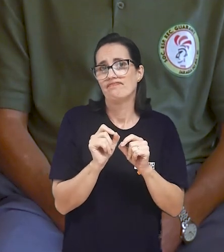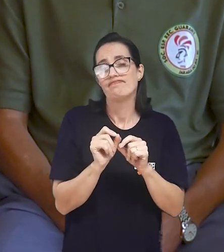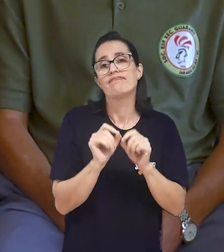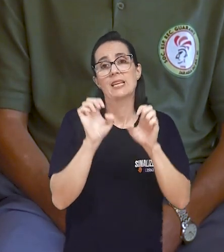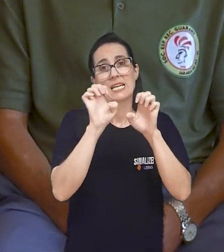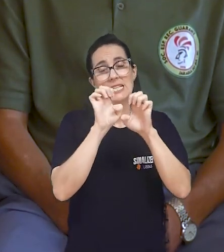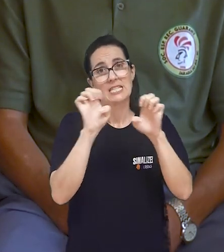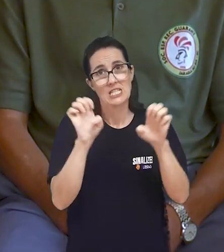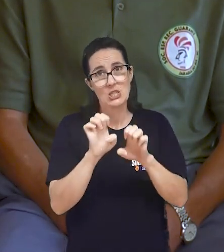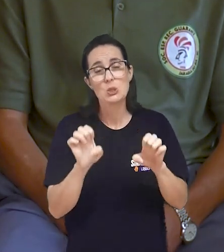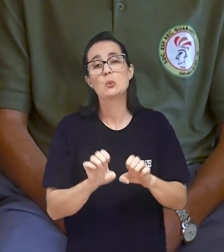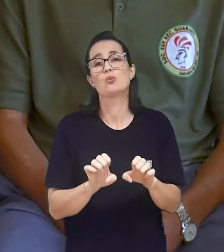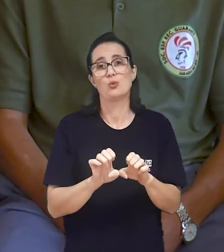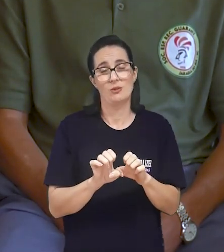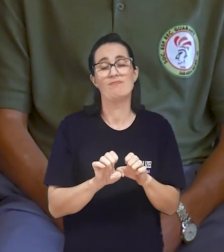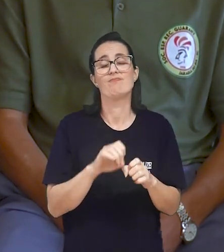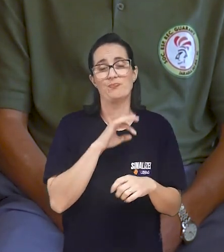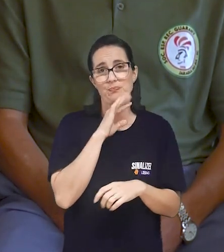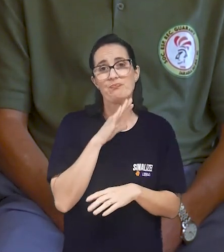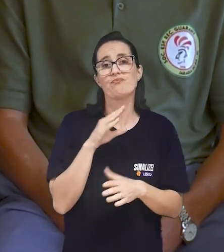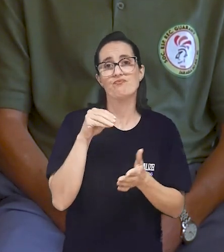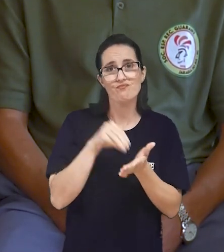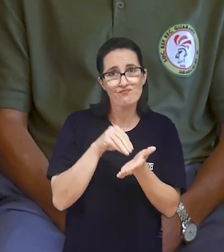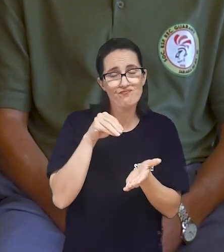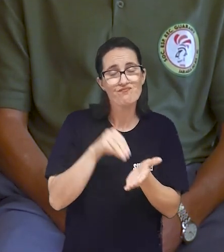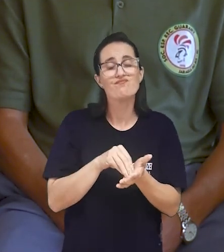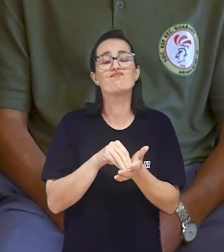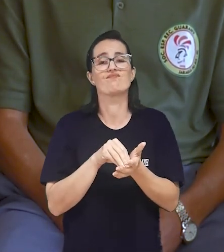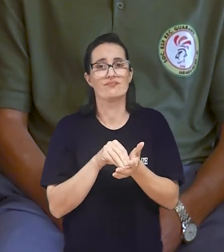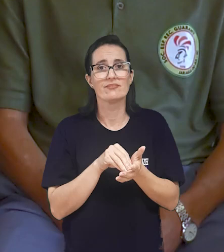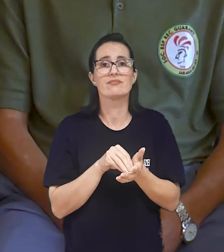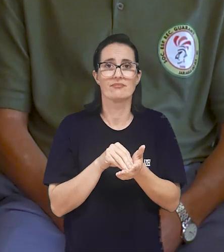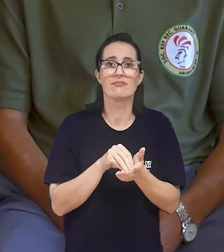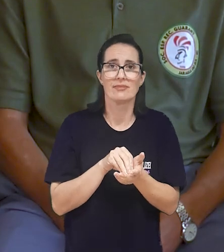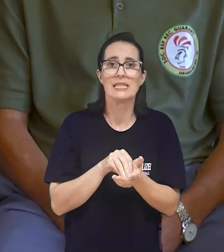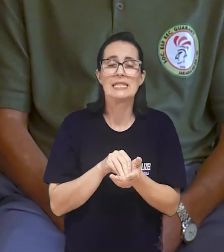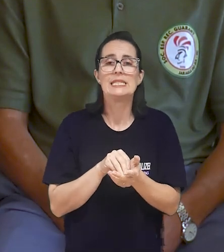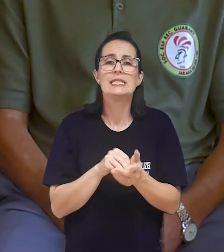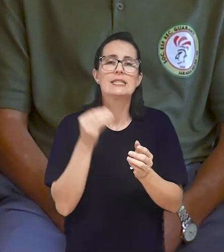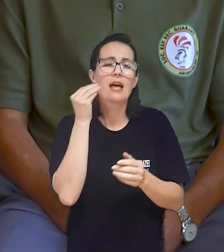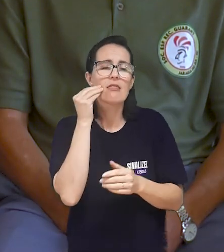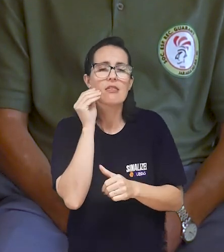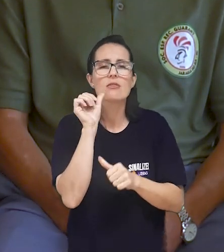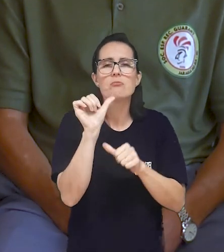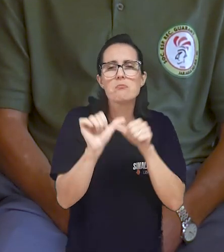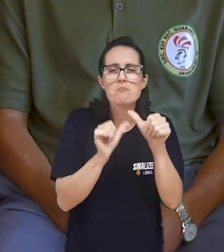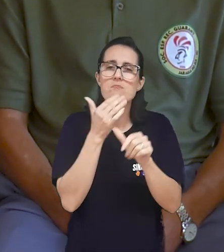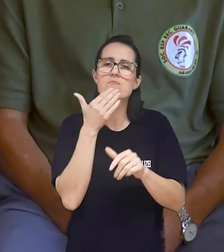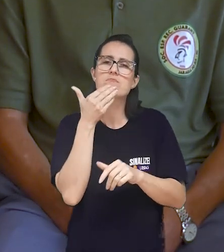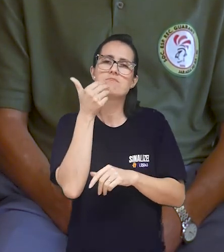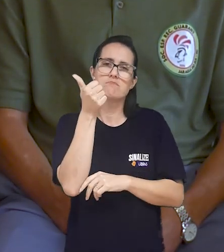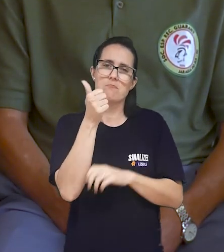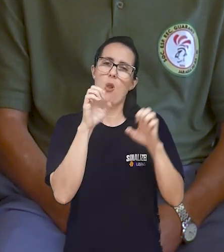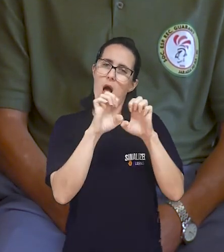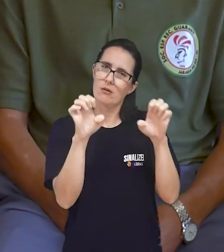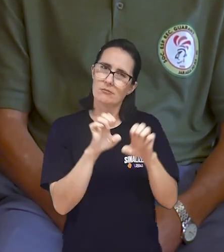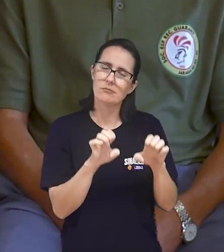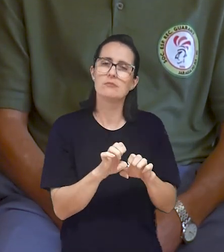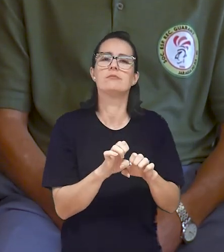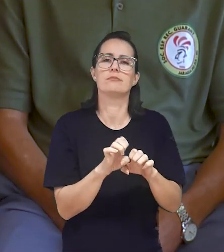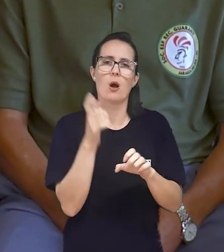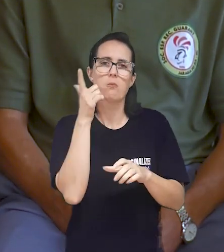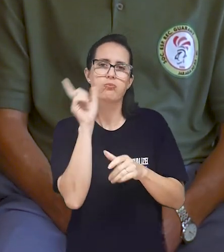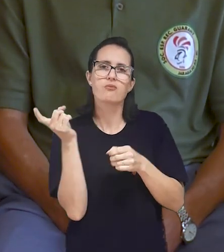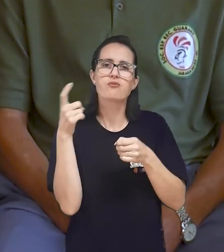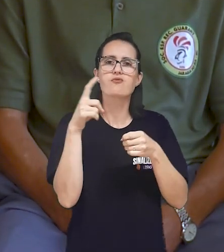é a questão da estrutura, né? Então hoje a gente está com uma estrutura precária, mas está tentando melhorar isso para que a